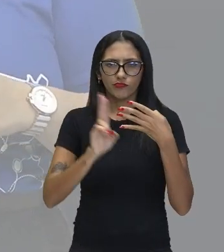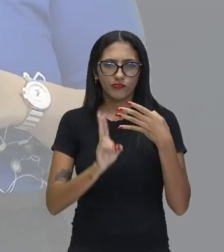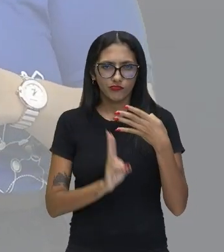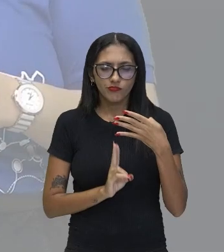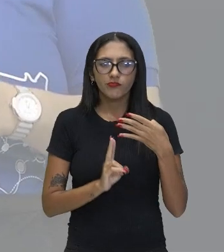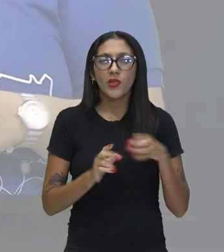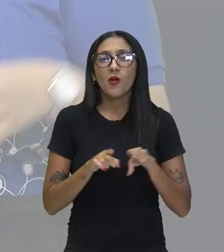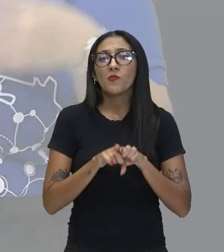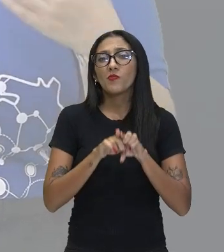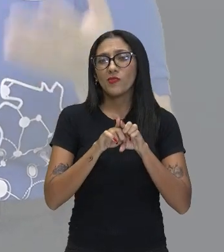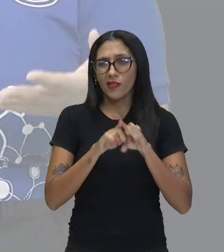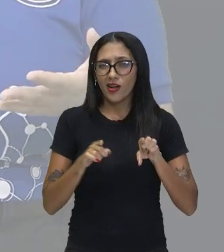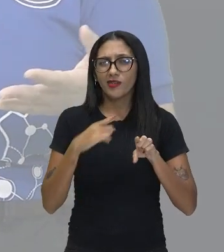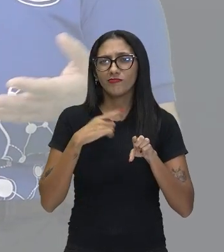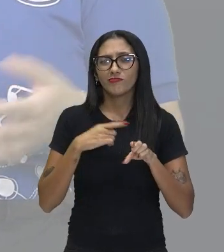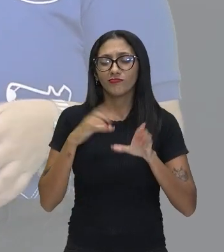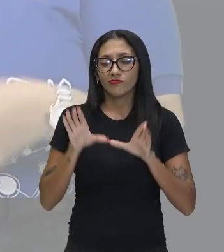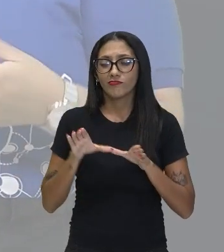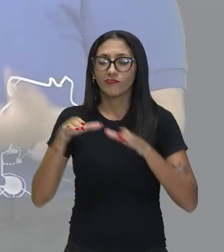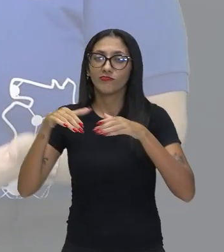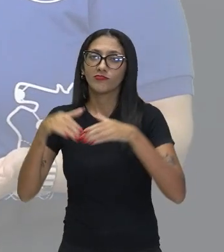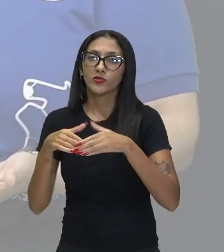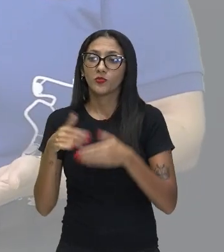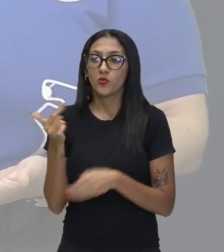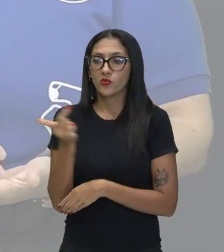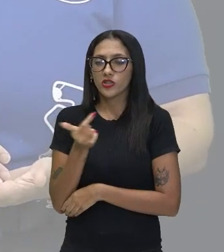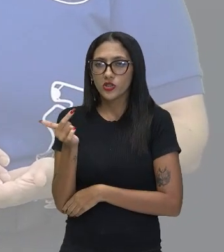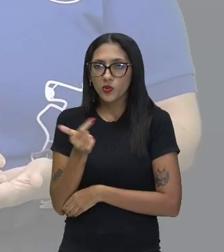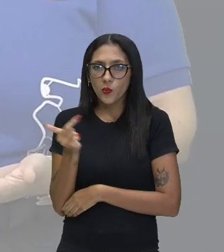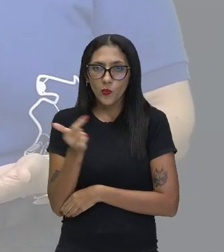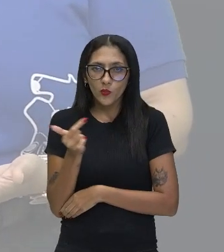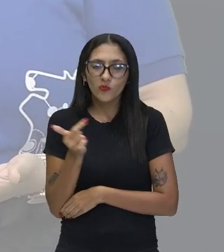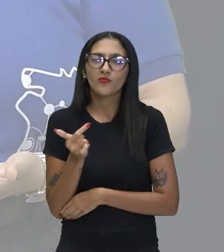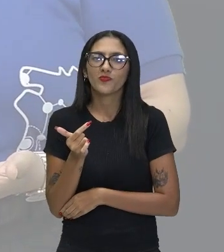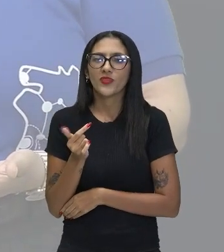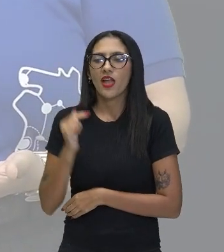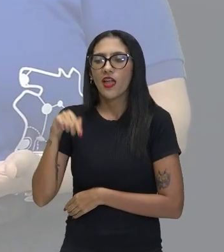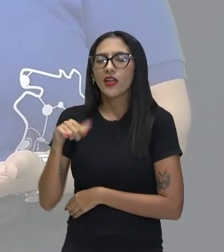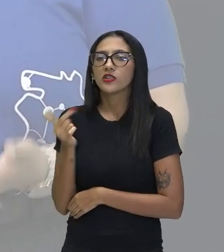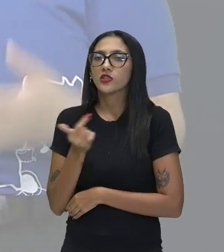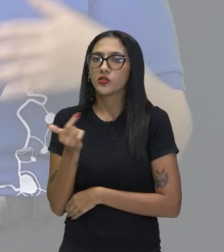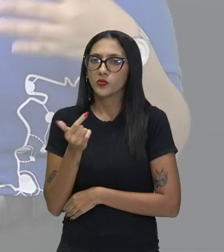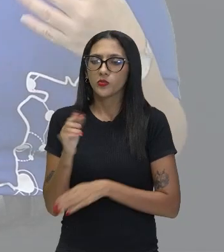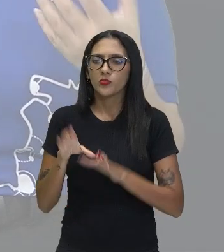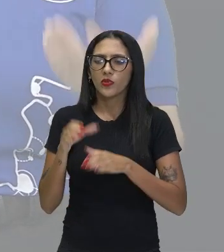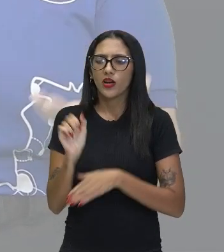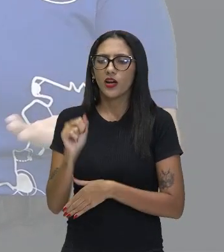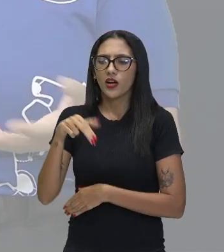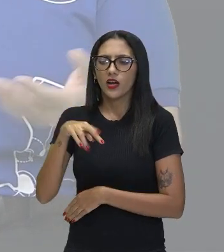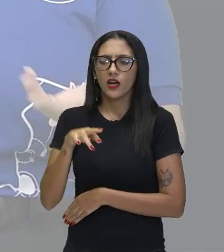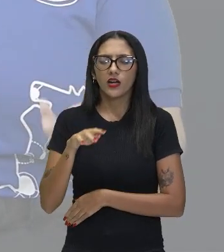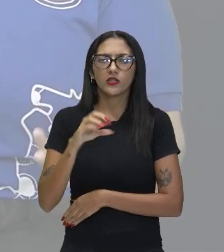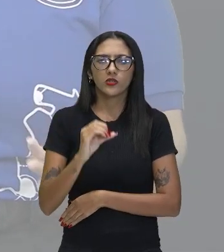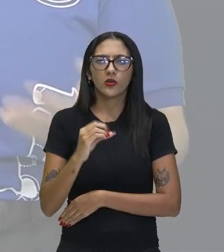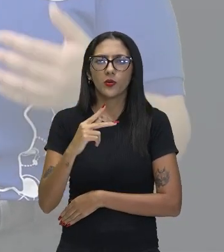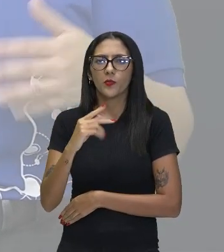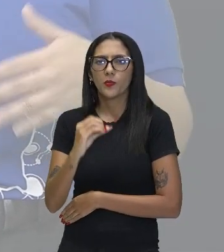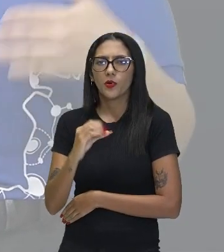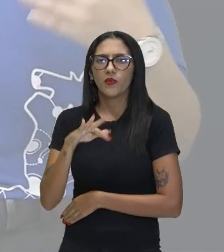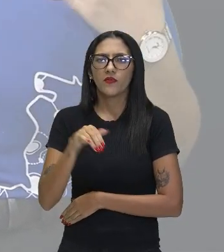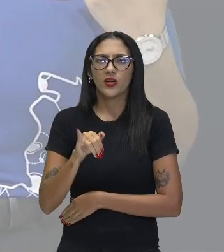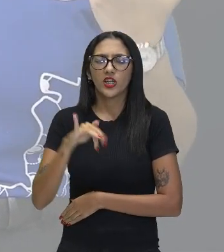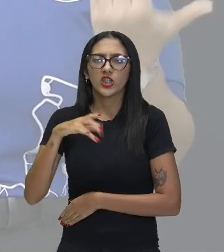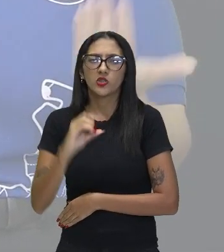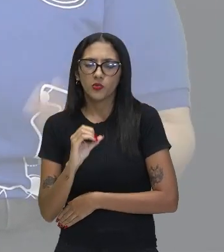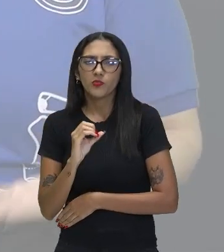movimento verde-amarelo, tivemos um outro, que foi o movimento antropofágico. Alguns livros apresentam